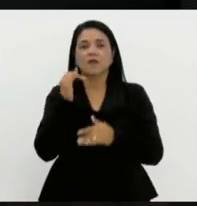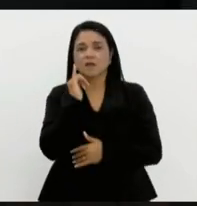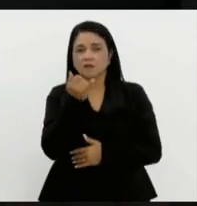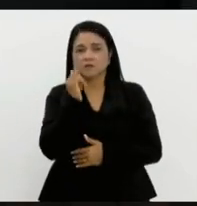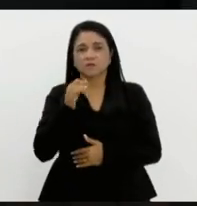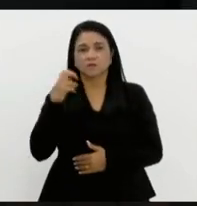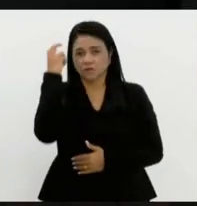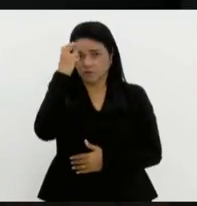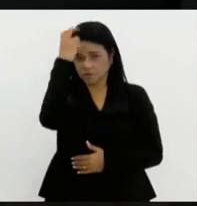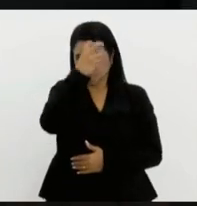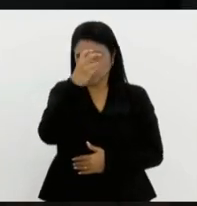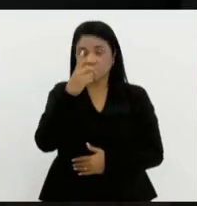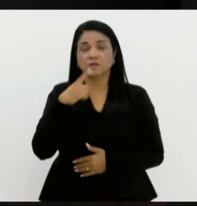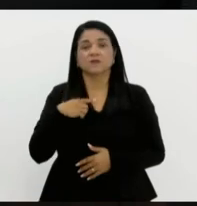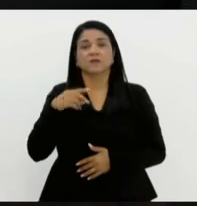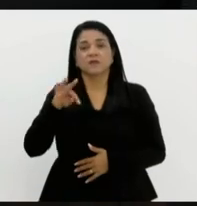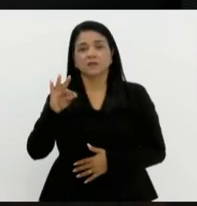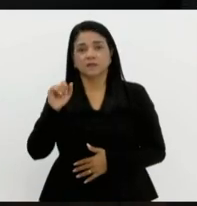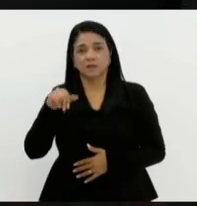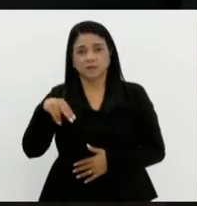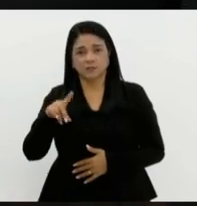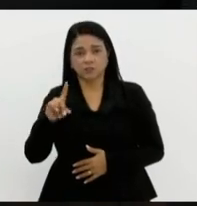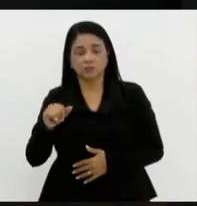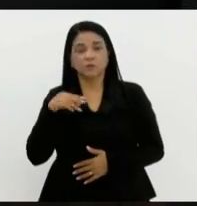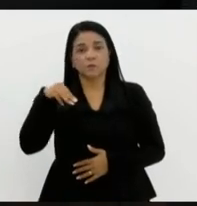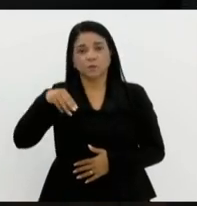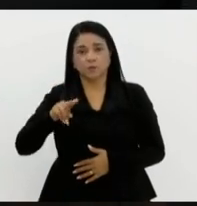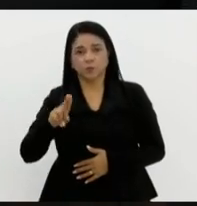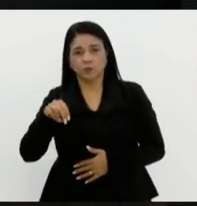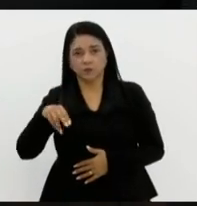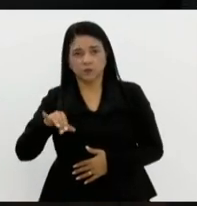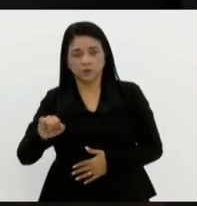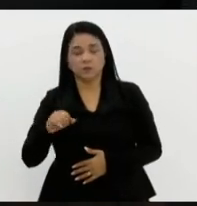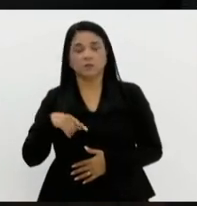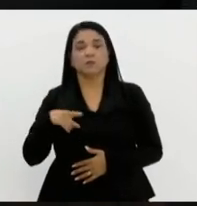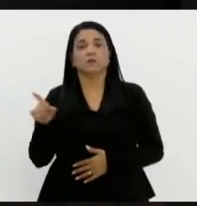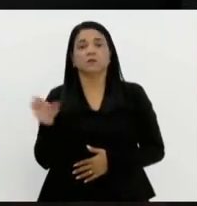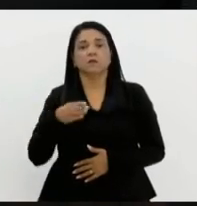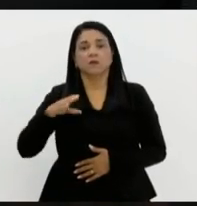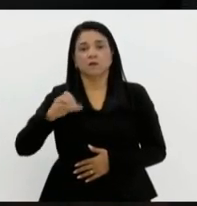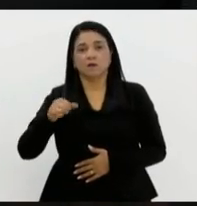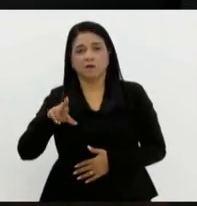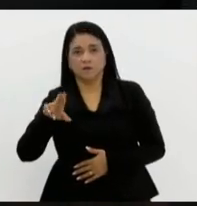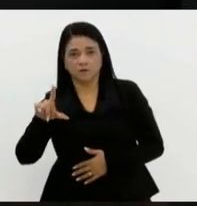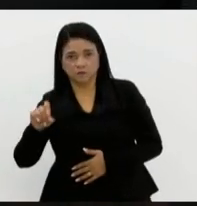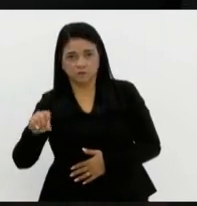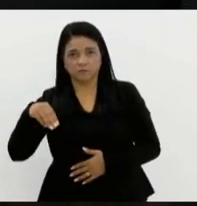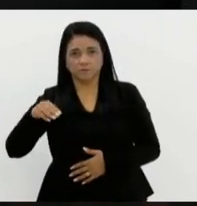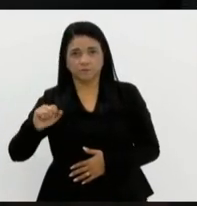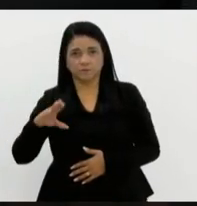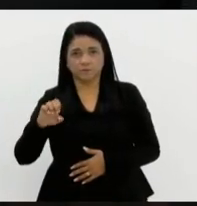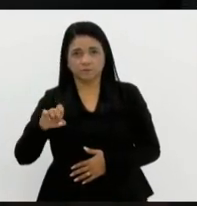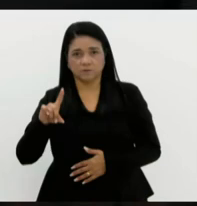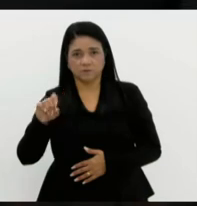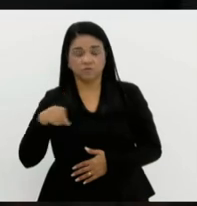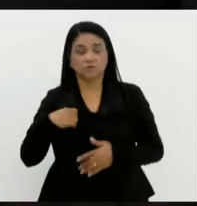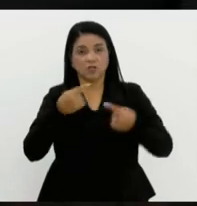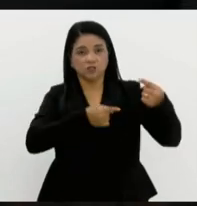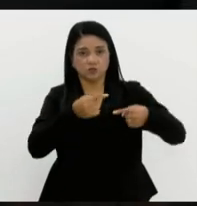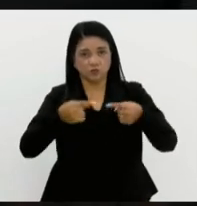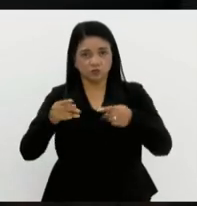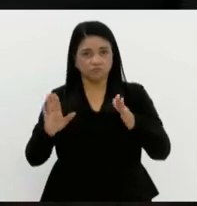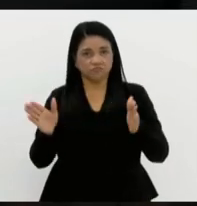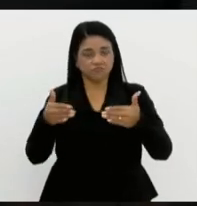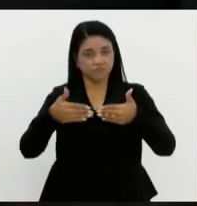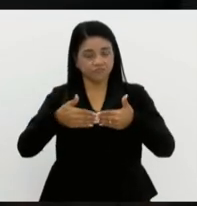deputados Verônica Lima, Tande Vieira, Alan Lopes, Munir Neto e Carlos Macedo. Em discussão, não havendo quem queira